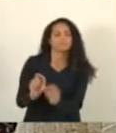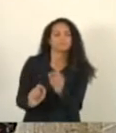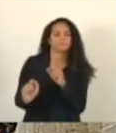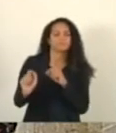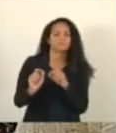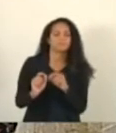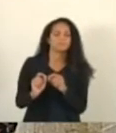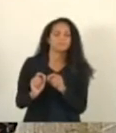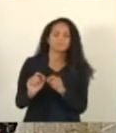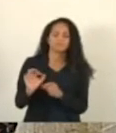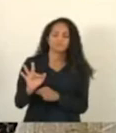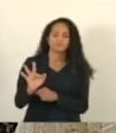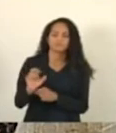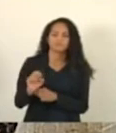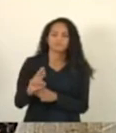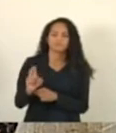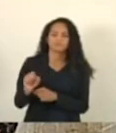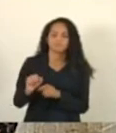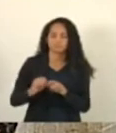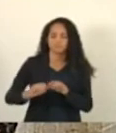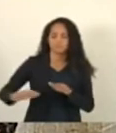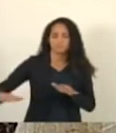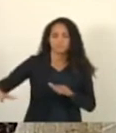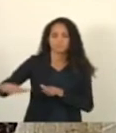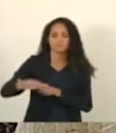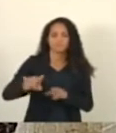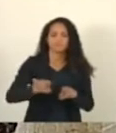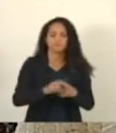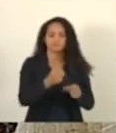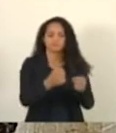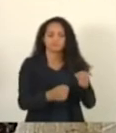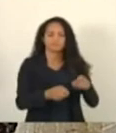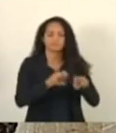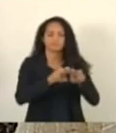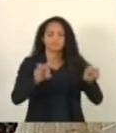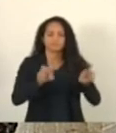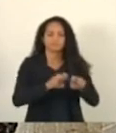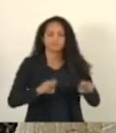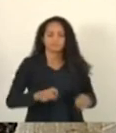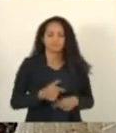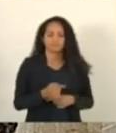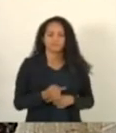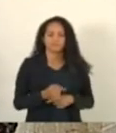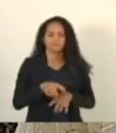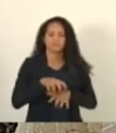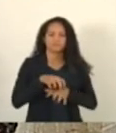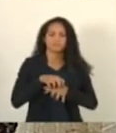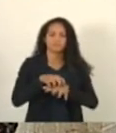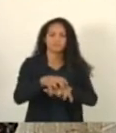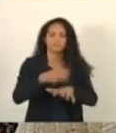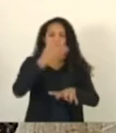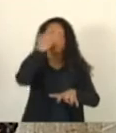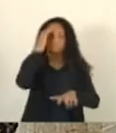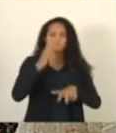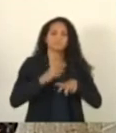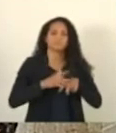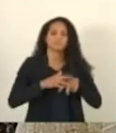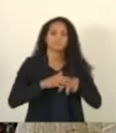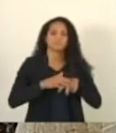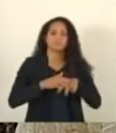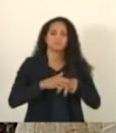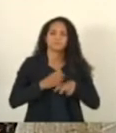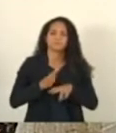de forragens, um veículo de 7 lugares para transporte de pacientes